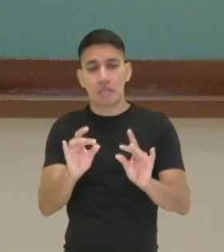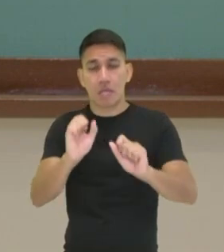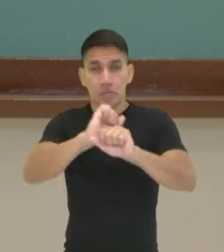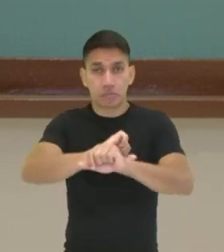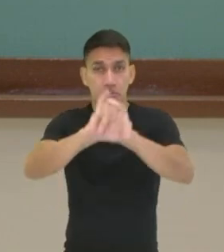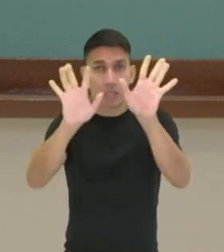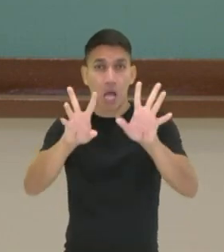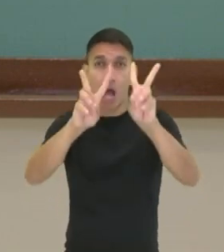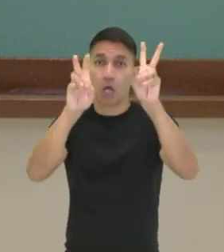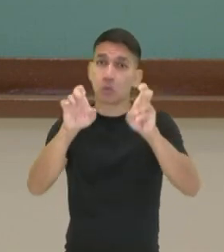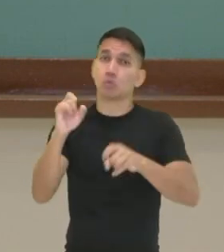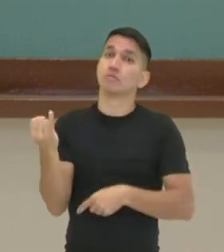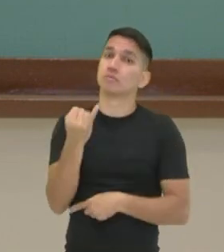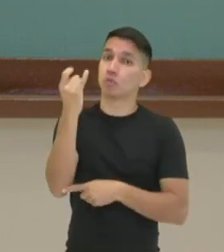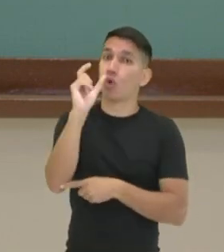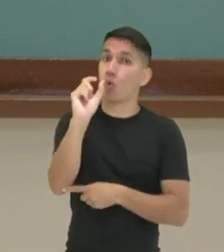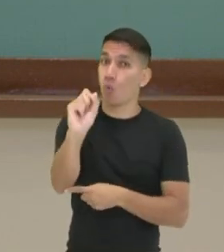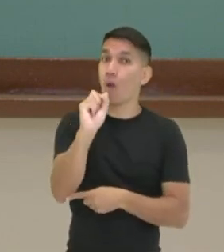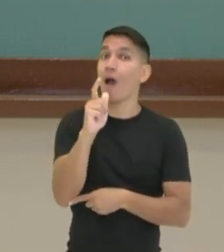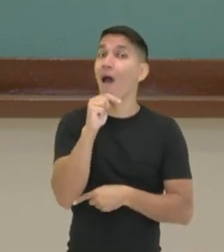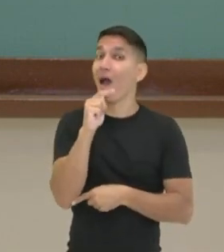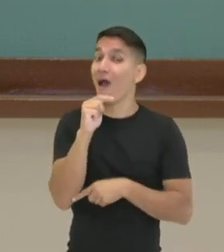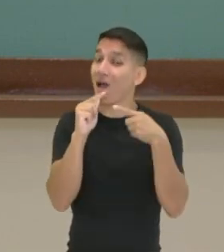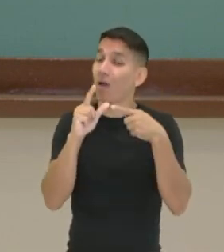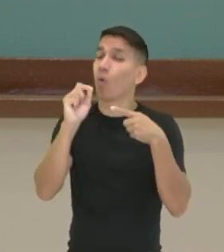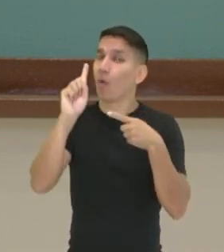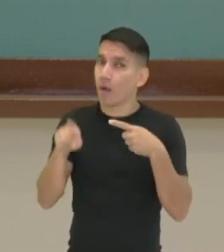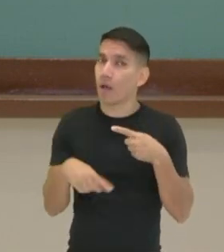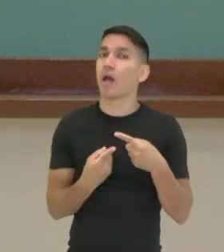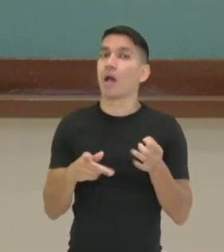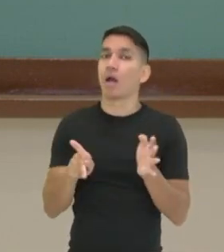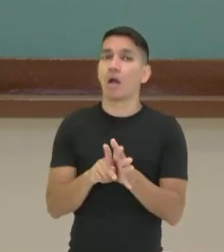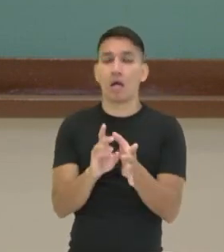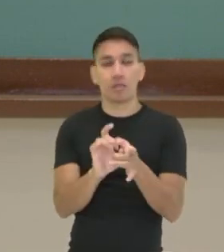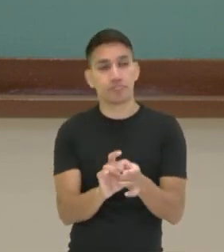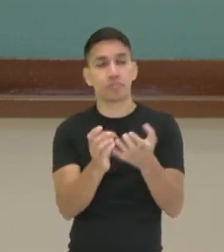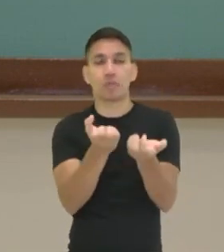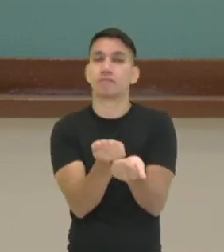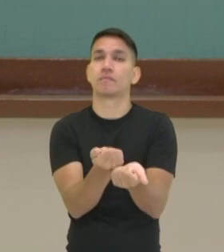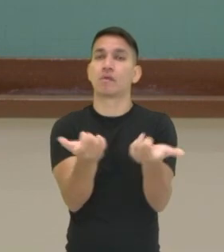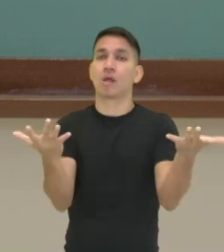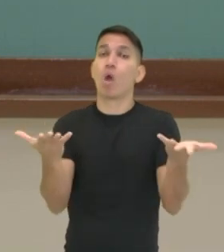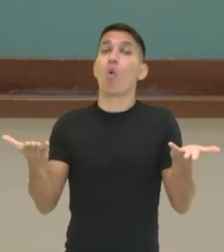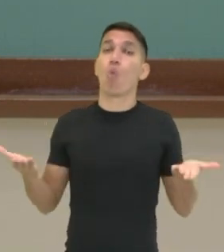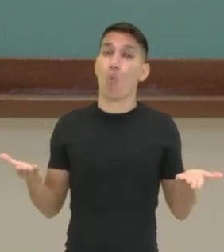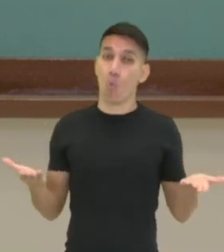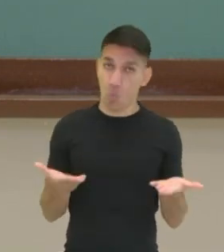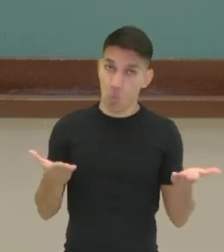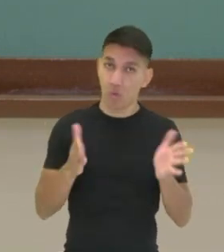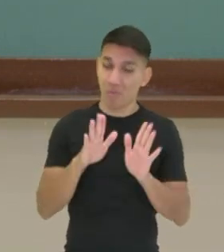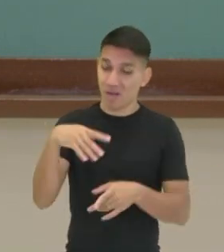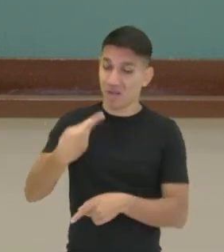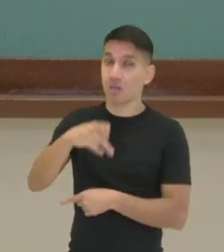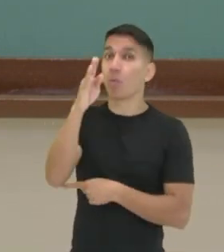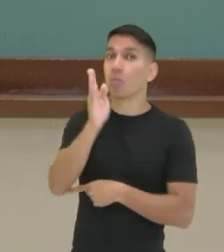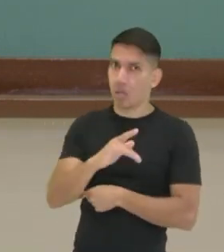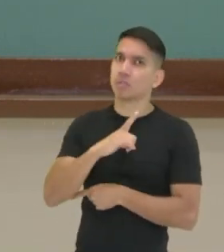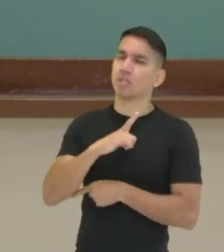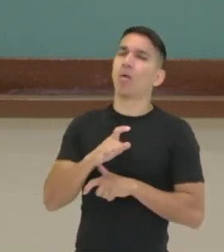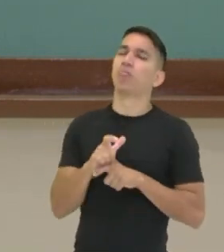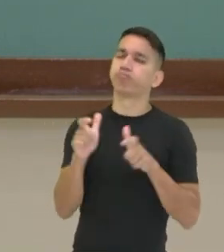questões importantes. A água, gente, é um recurso que, por mais que esteja disponível hoje, de certa forma no Brasil em grande